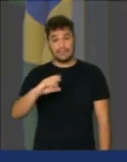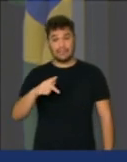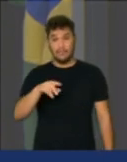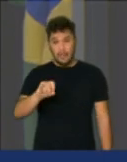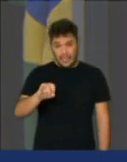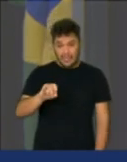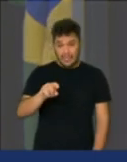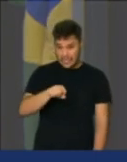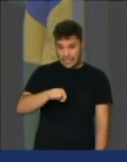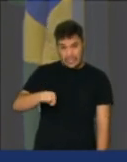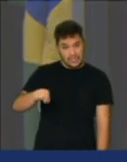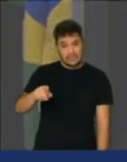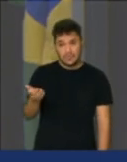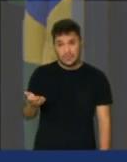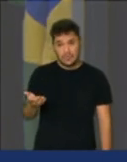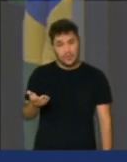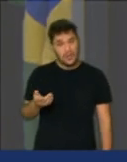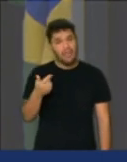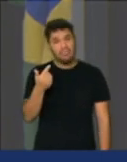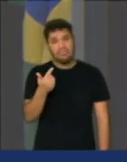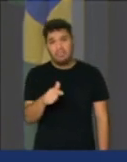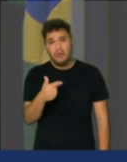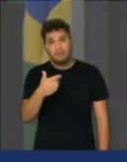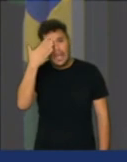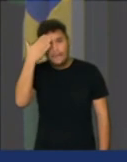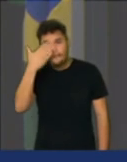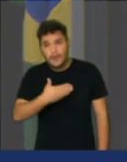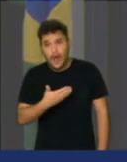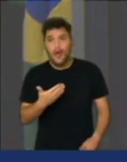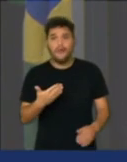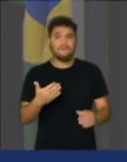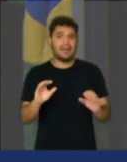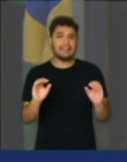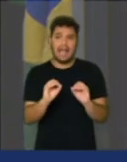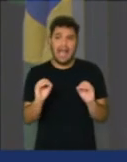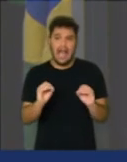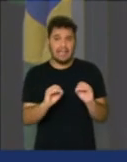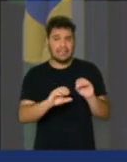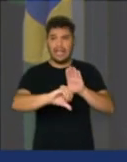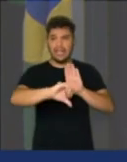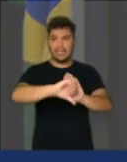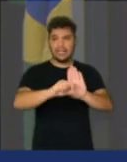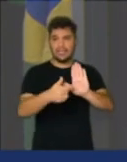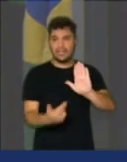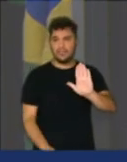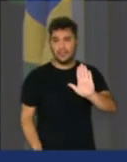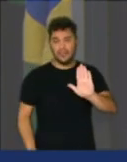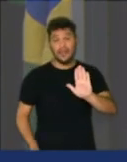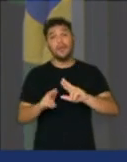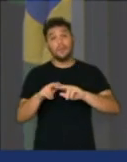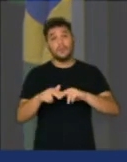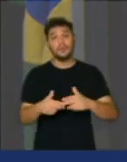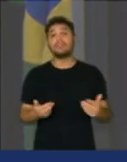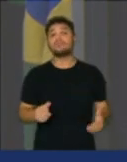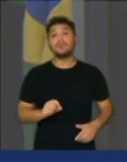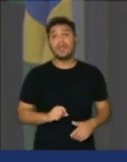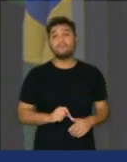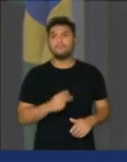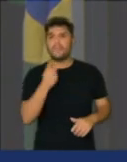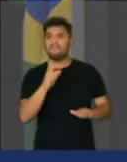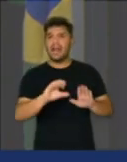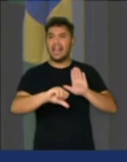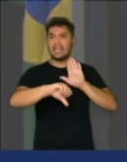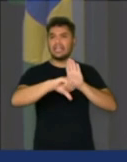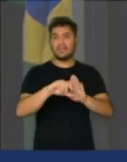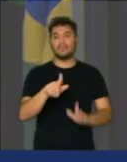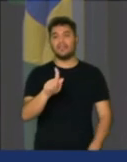tem nenhum conjunto probatório que possa provar qualquer um daqueles crimes. Prova disso é aquele crime de